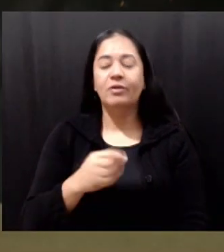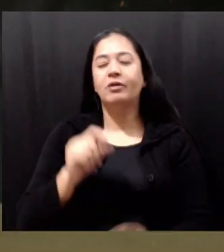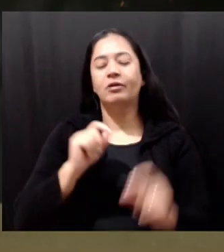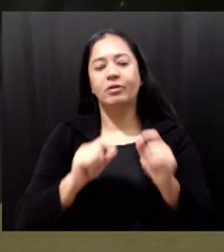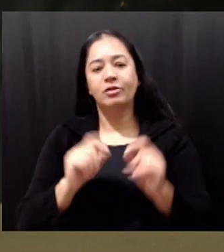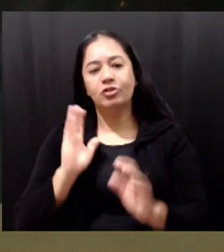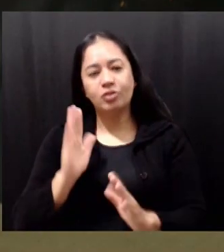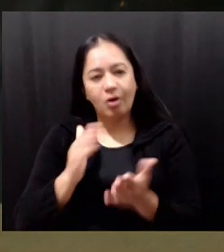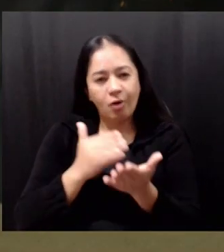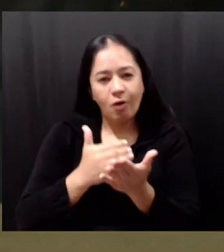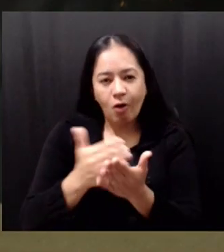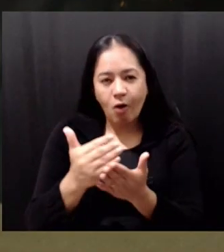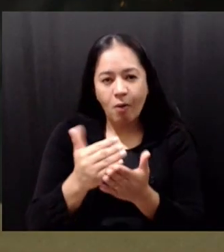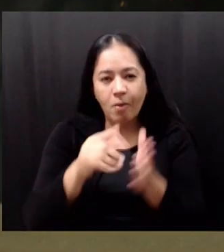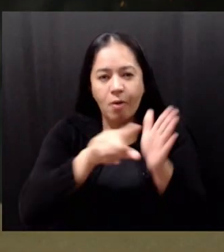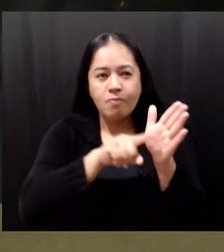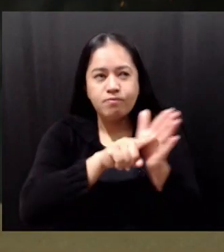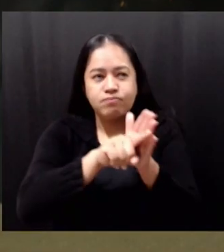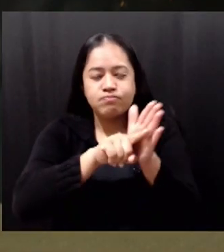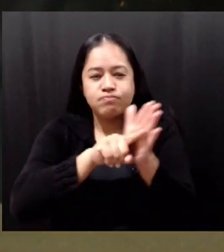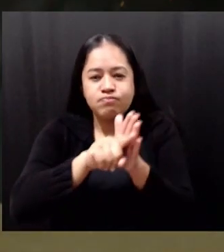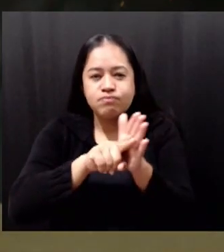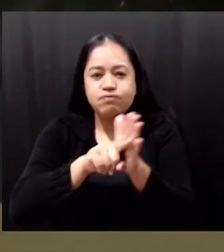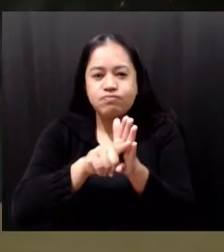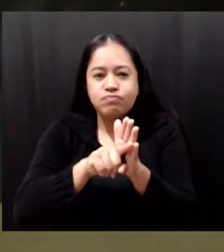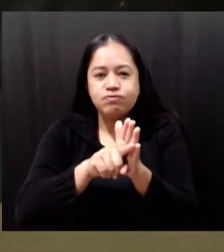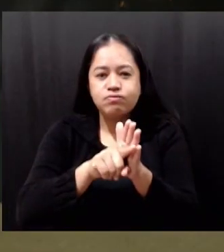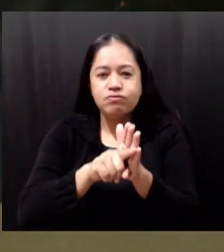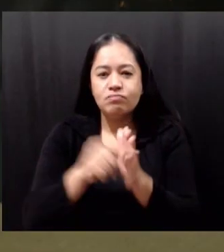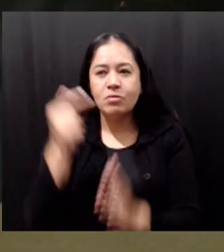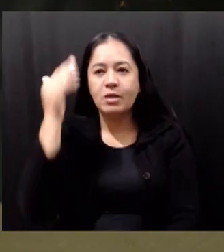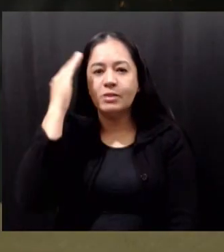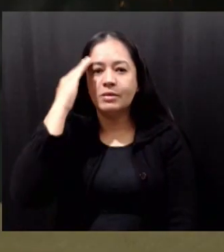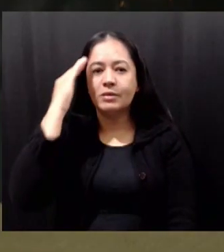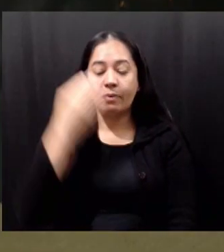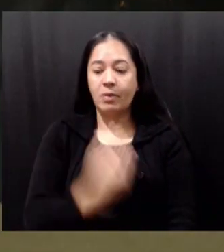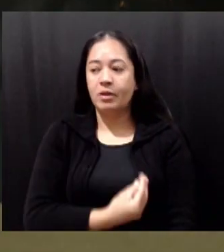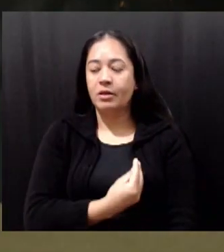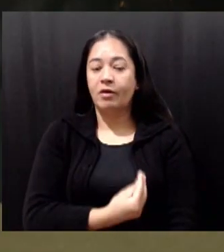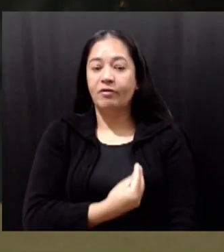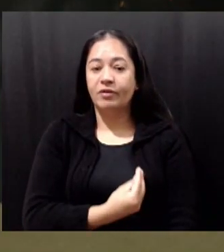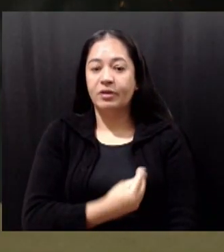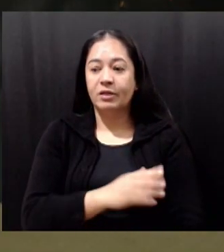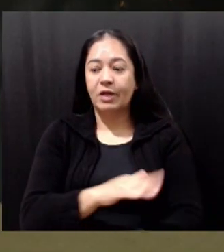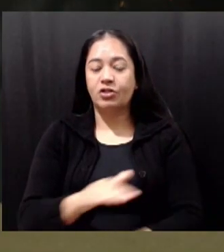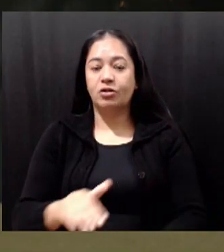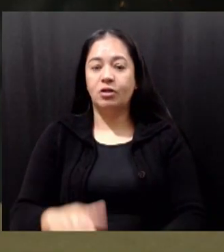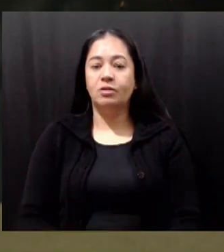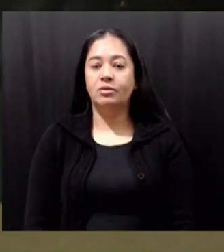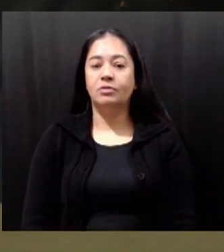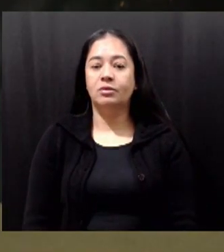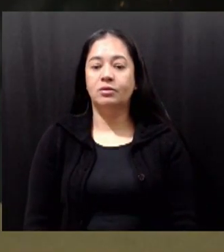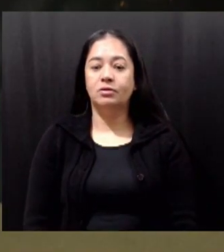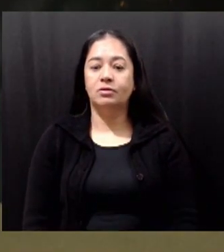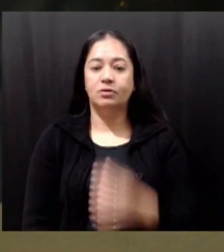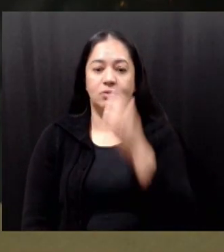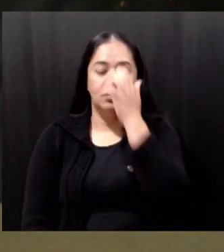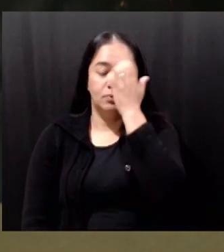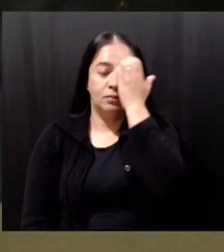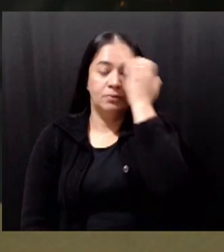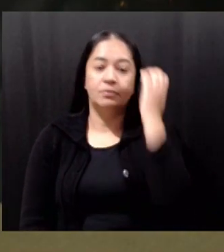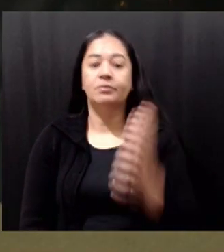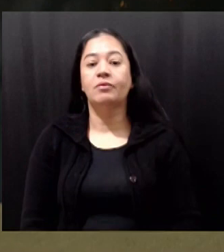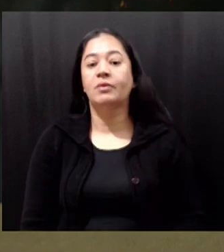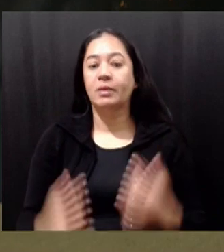então, ter uma noção da vida daquela criança. Então, é por isso que a gente precisa estar atento nessa